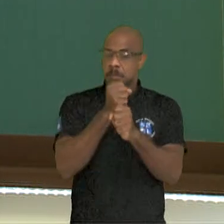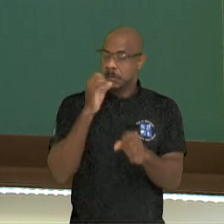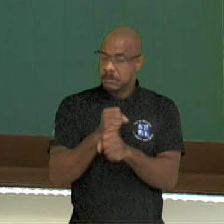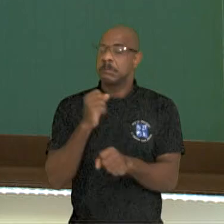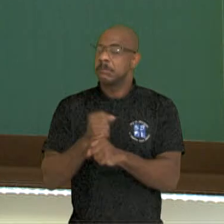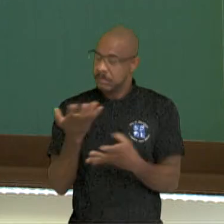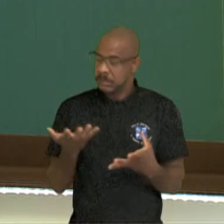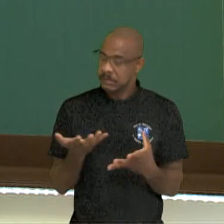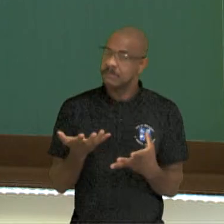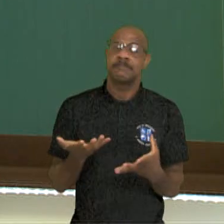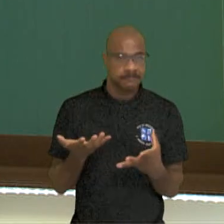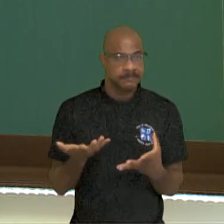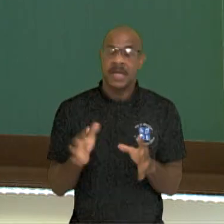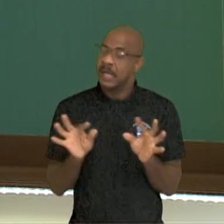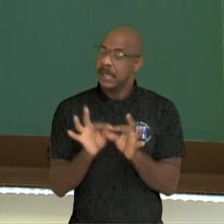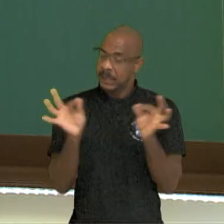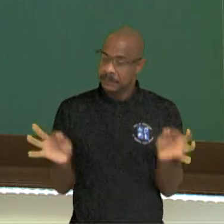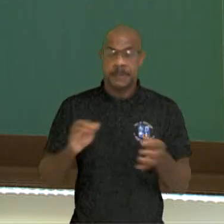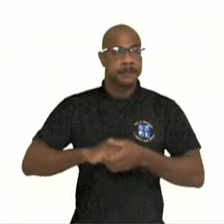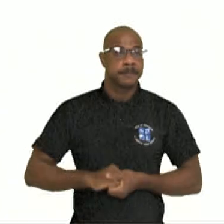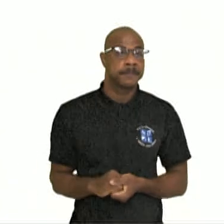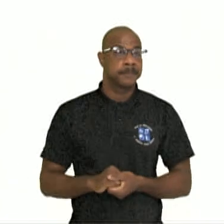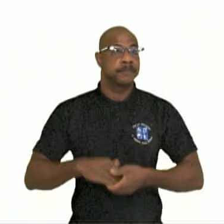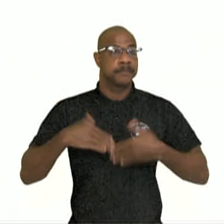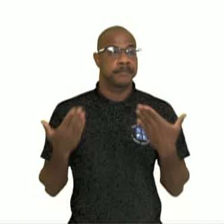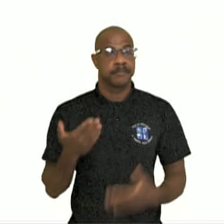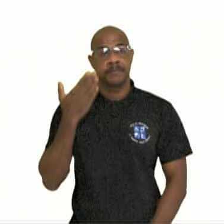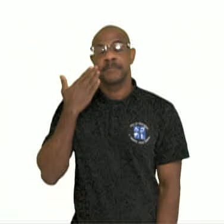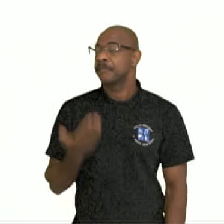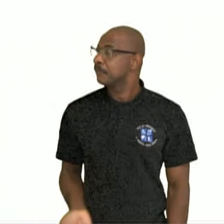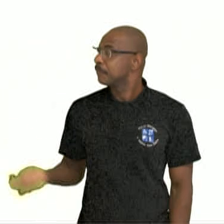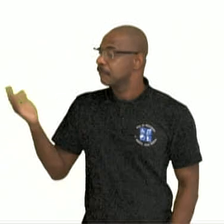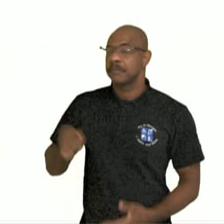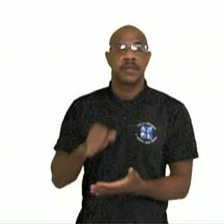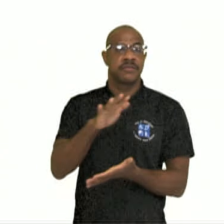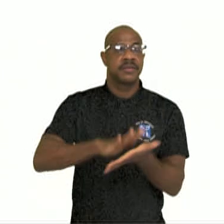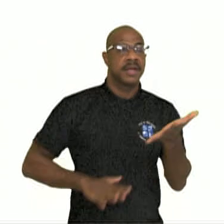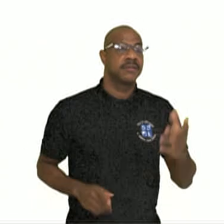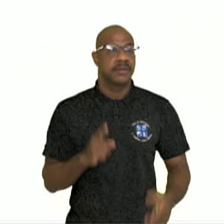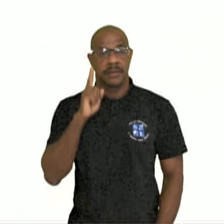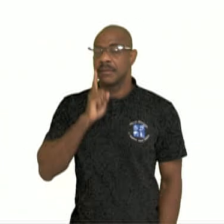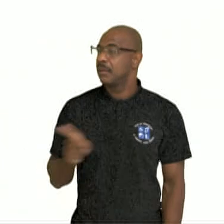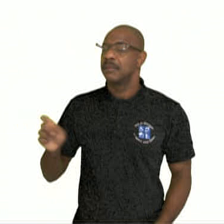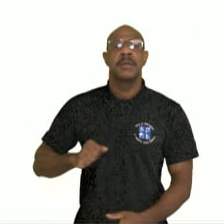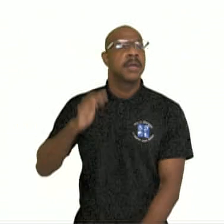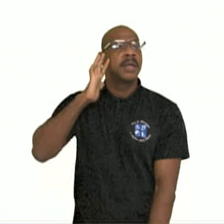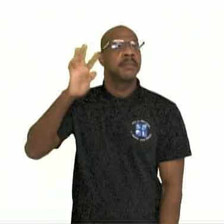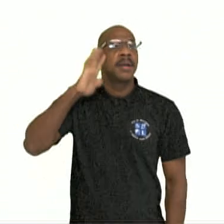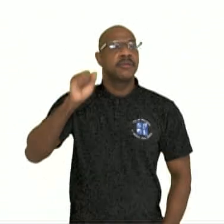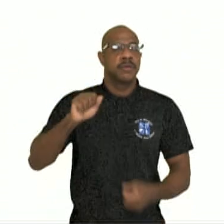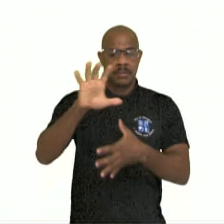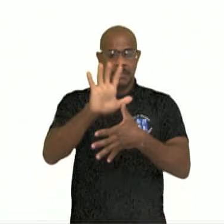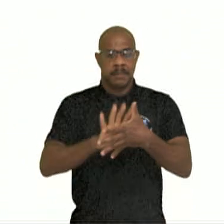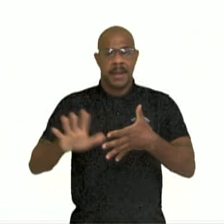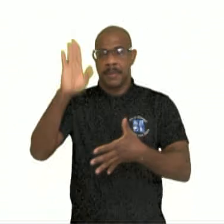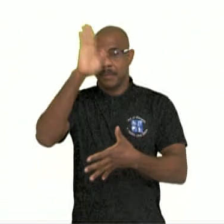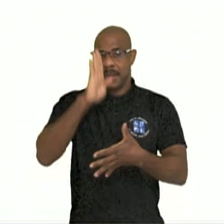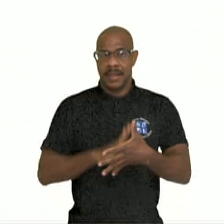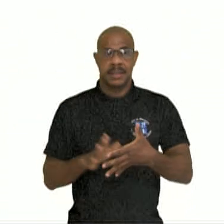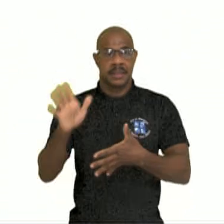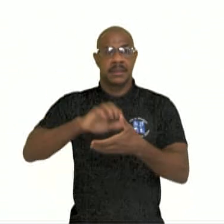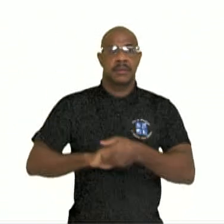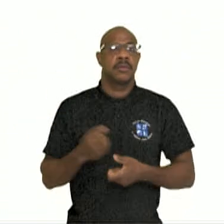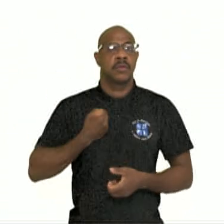são bastante simples. E agora olha aqui na tela para você nossa atividade, ó. Imagine um mapa do Brasil com